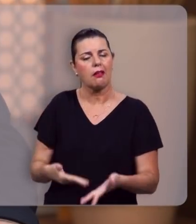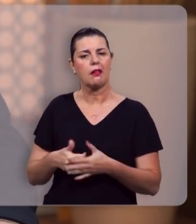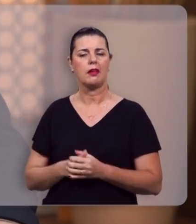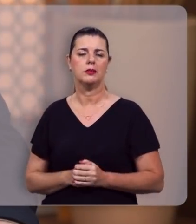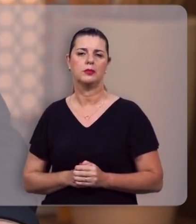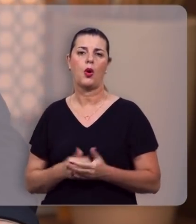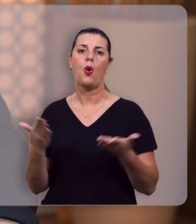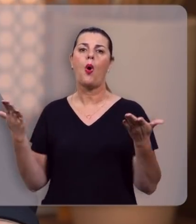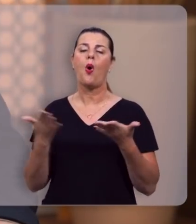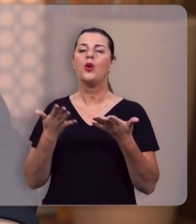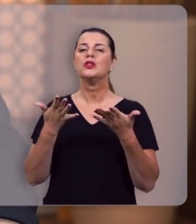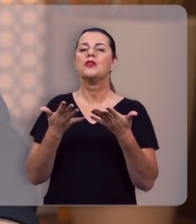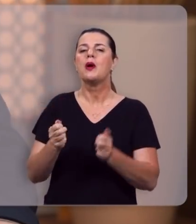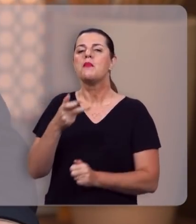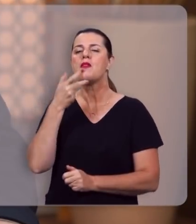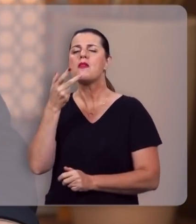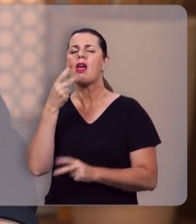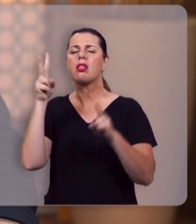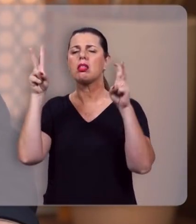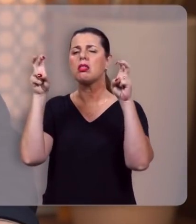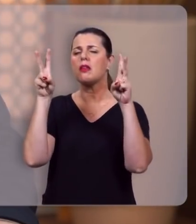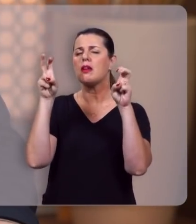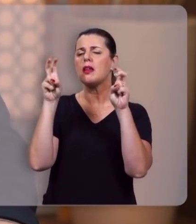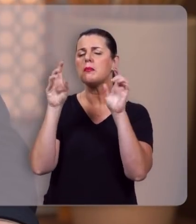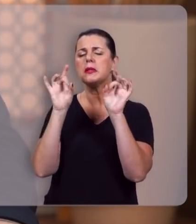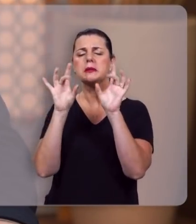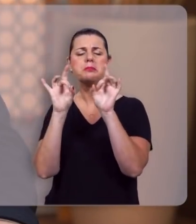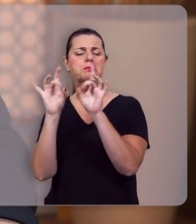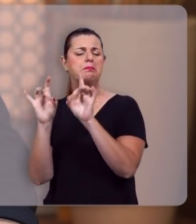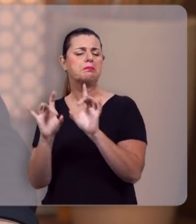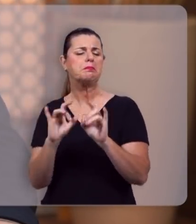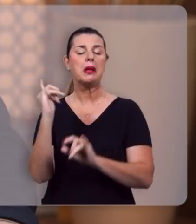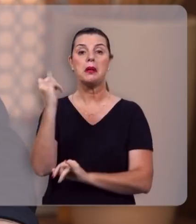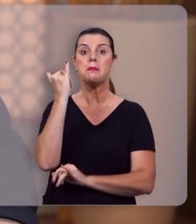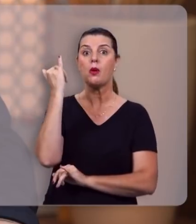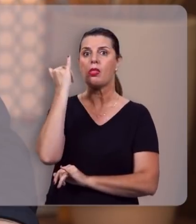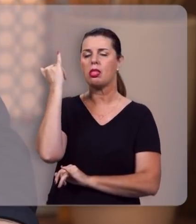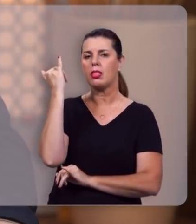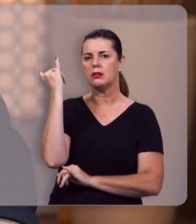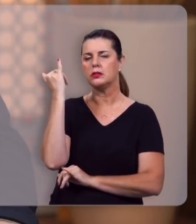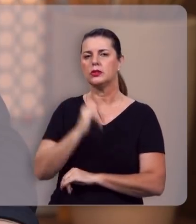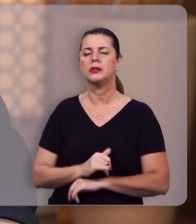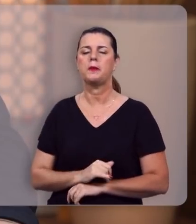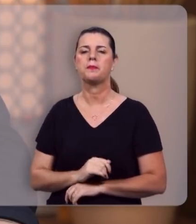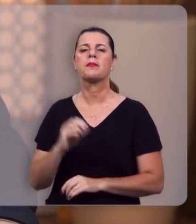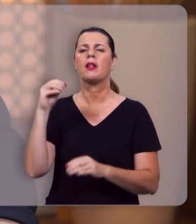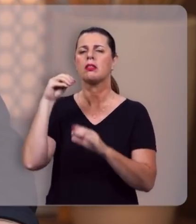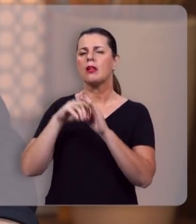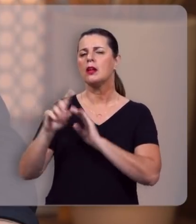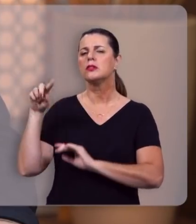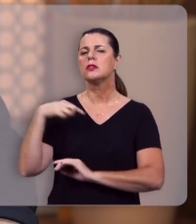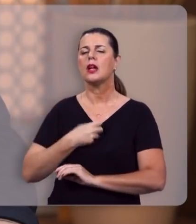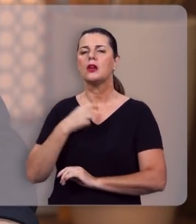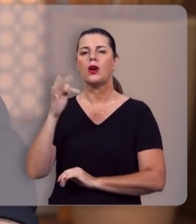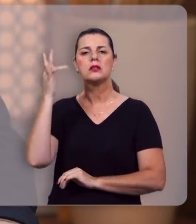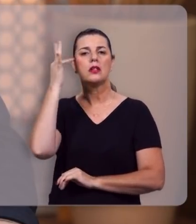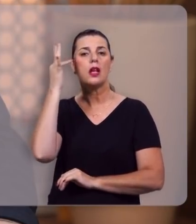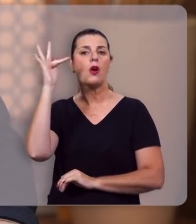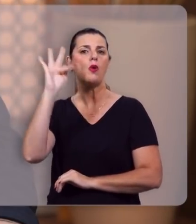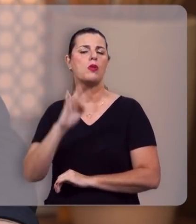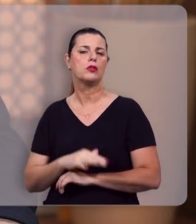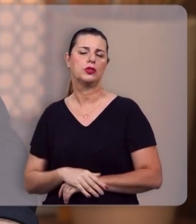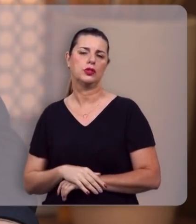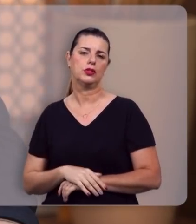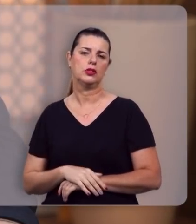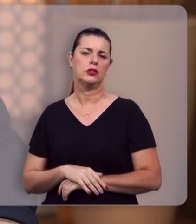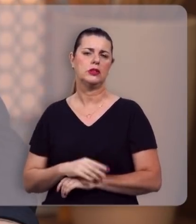hoje nós vamos tratar de um tema que é extremamente importante dentro da nossa teologia